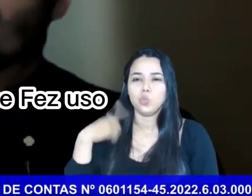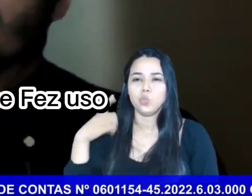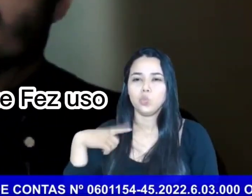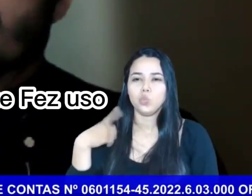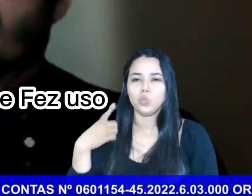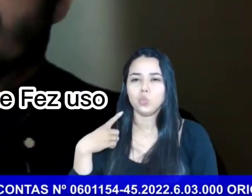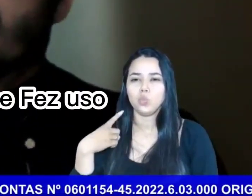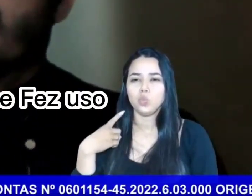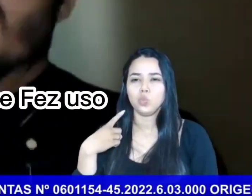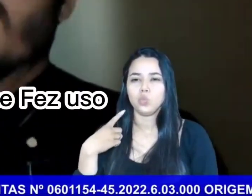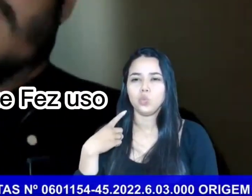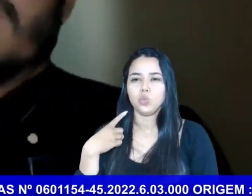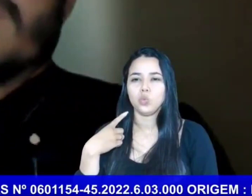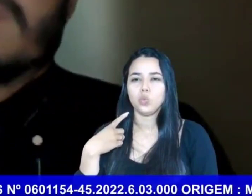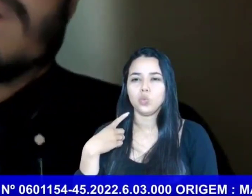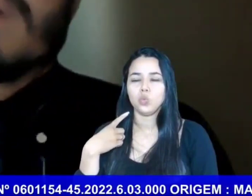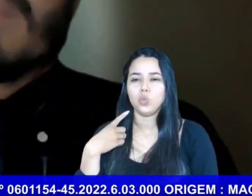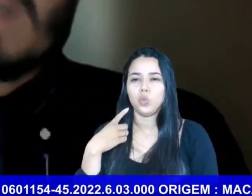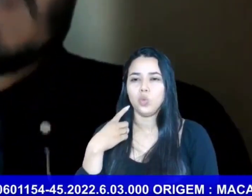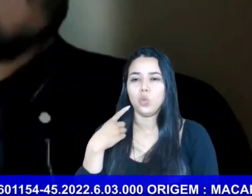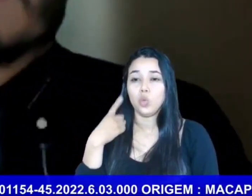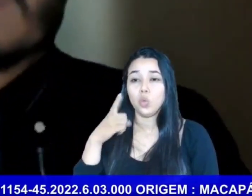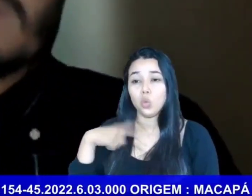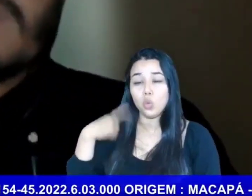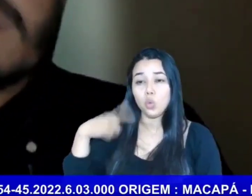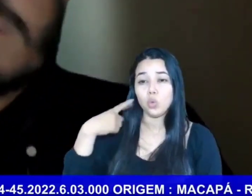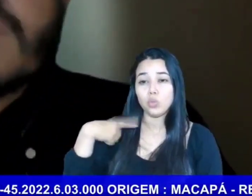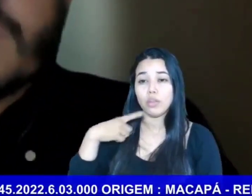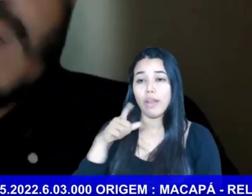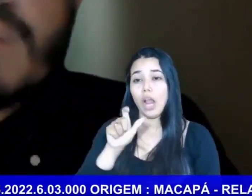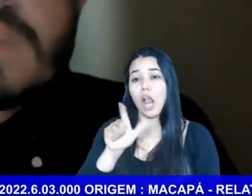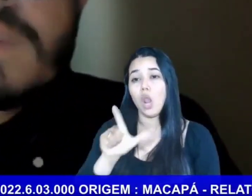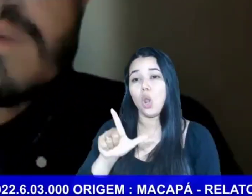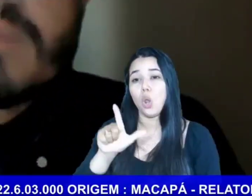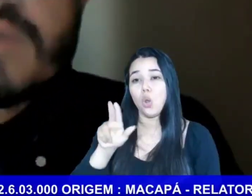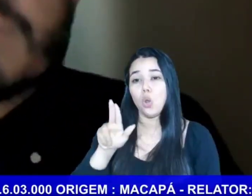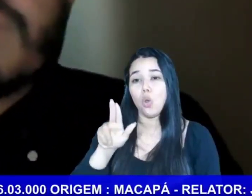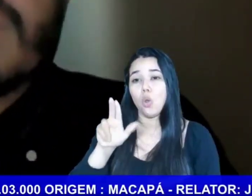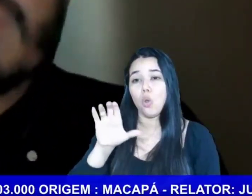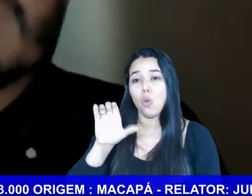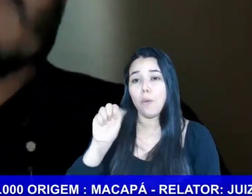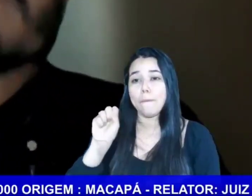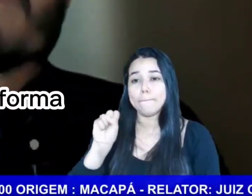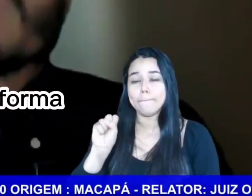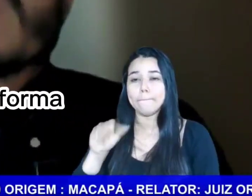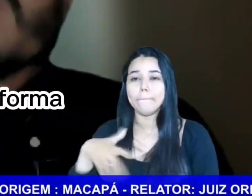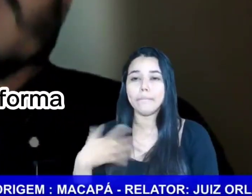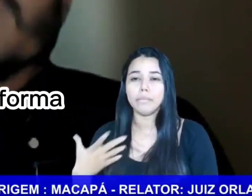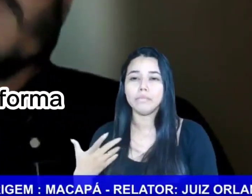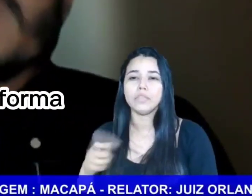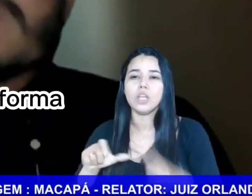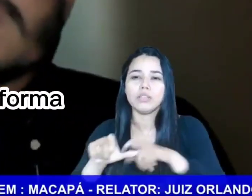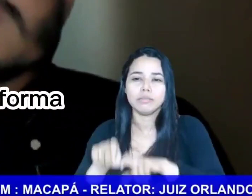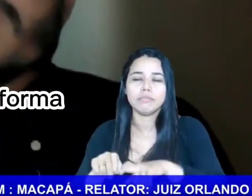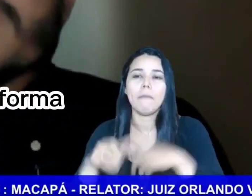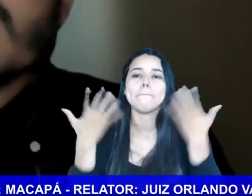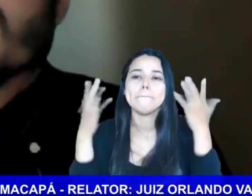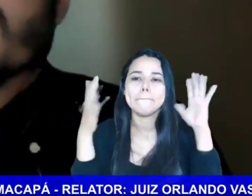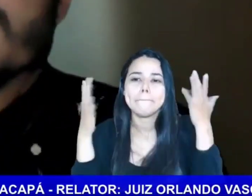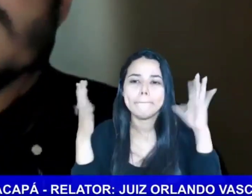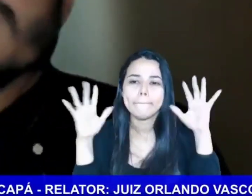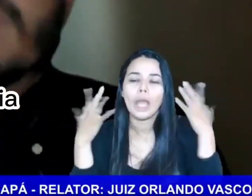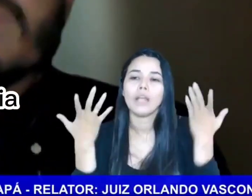advogado, doutor Lucas, que fez uso da palavra, da sustentação, parabenizo da mesma